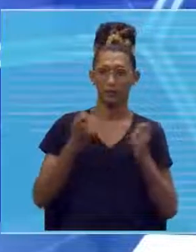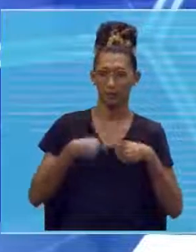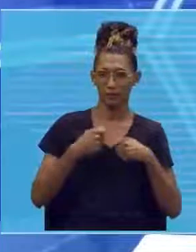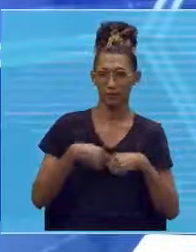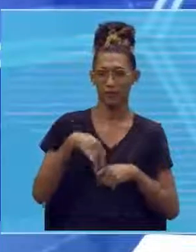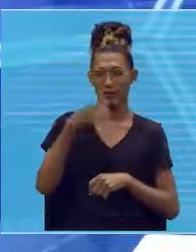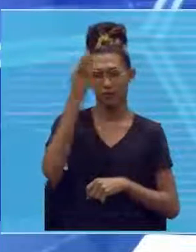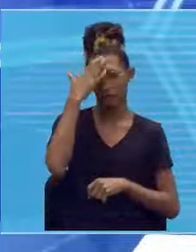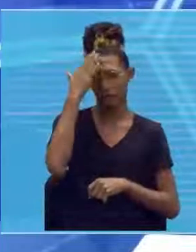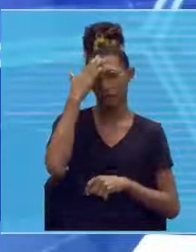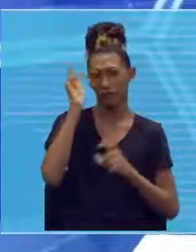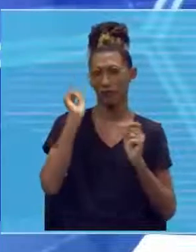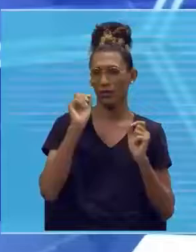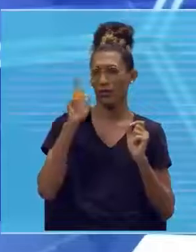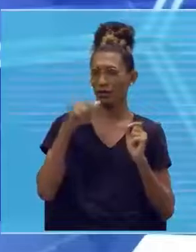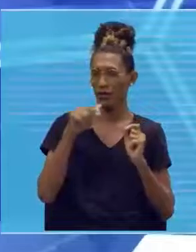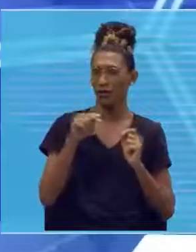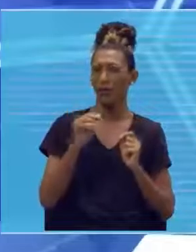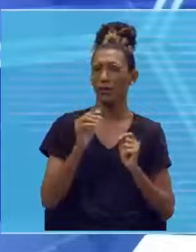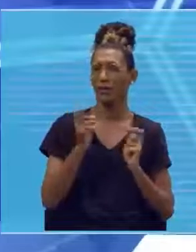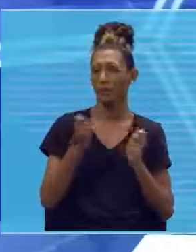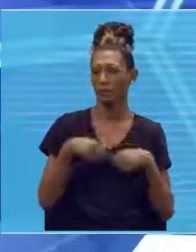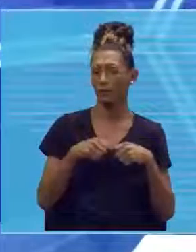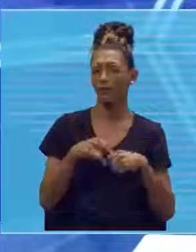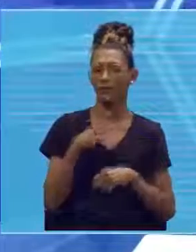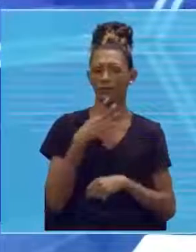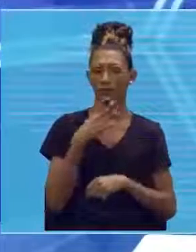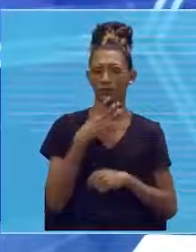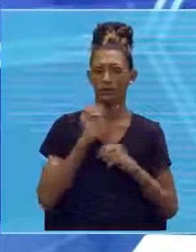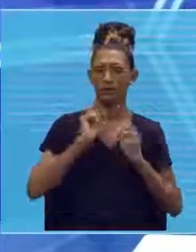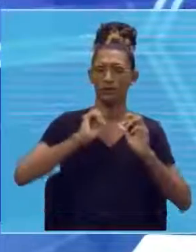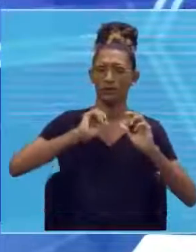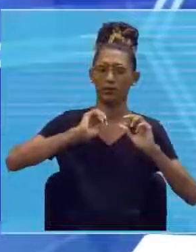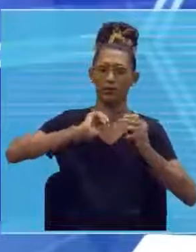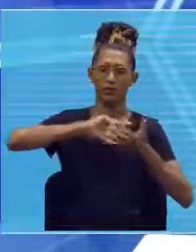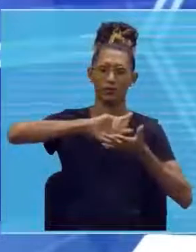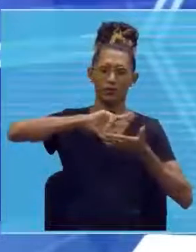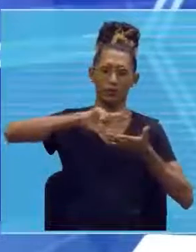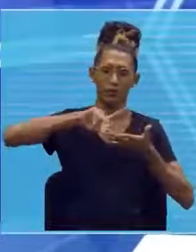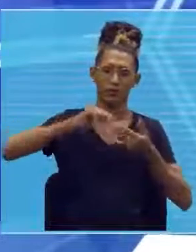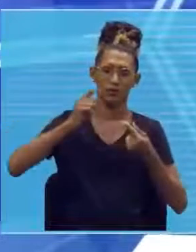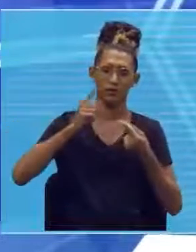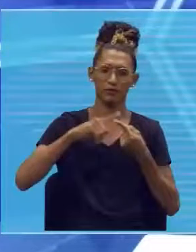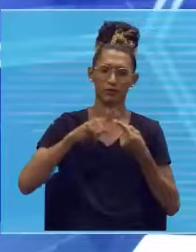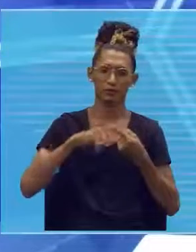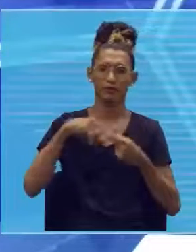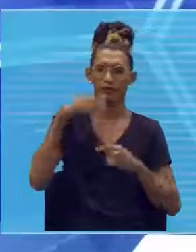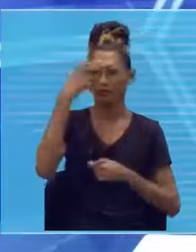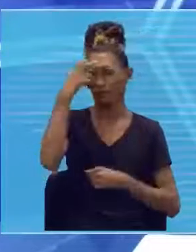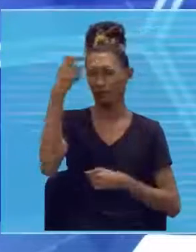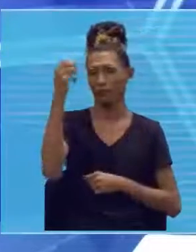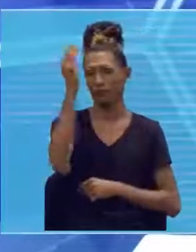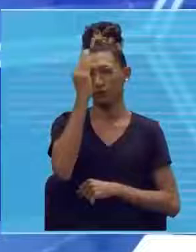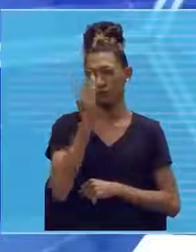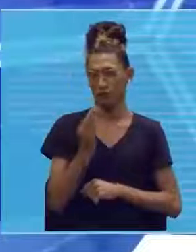que é preciso conhecer a diversidade de saberes também que existem no nosso Brasil e que nos rodeiam